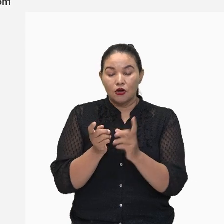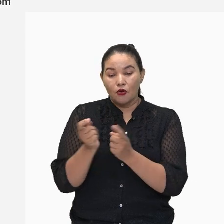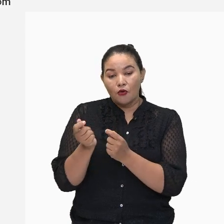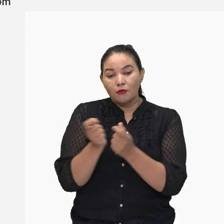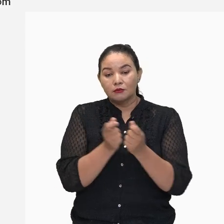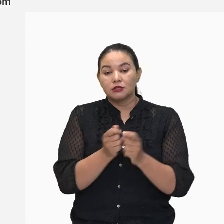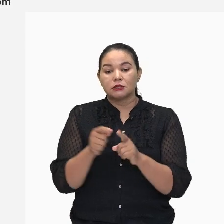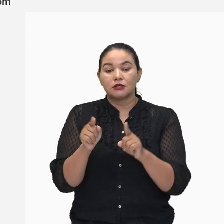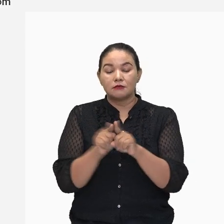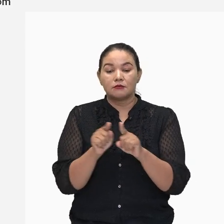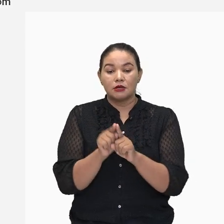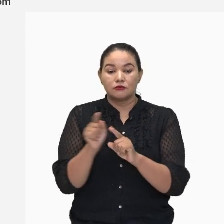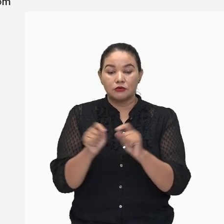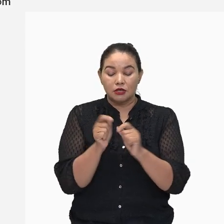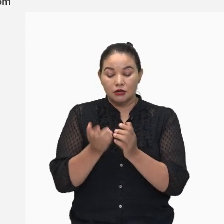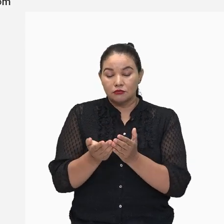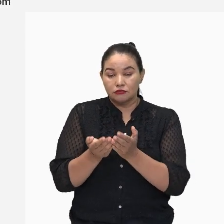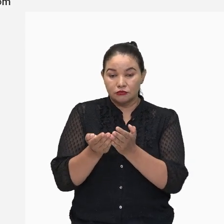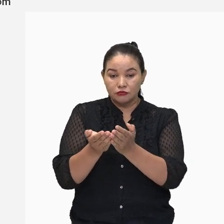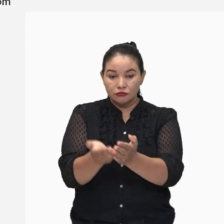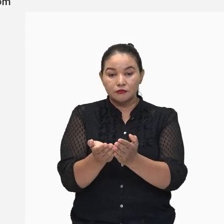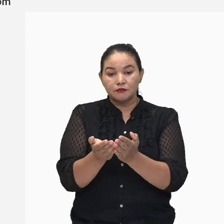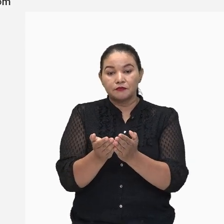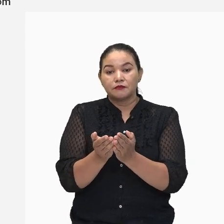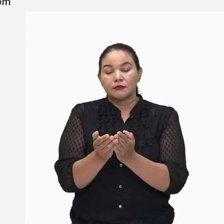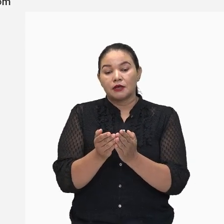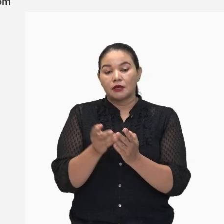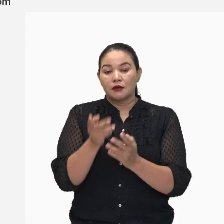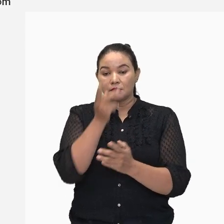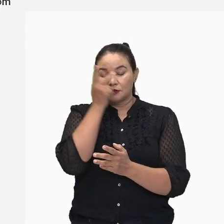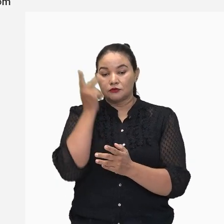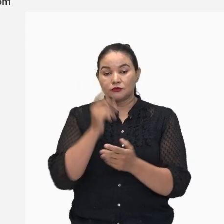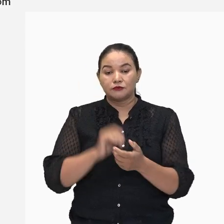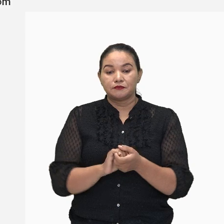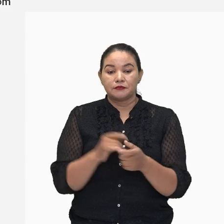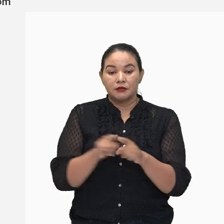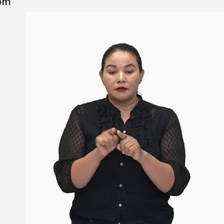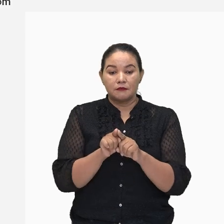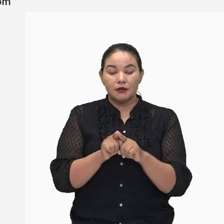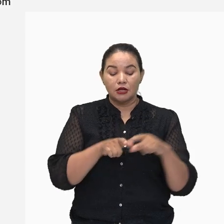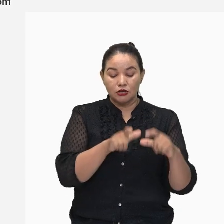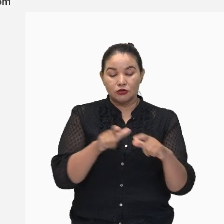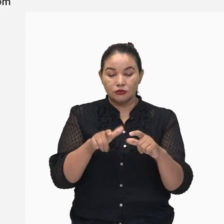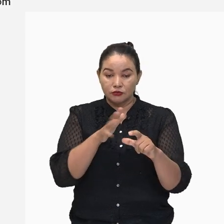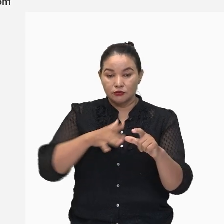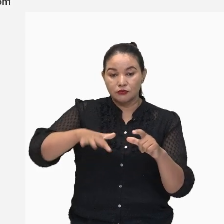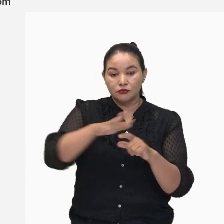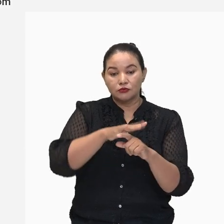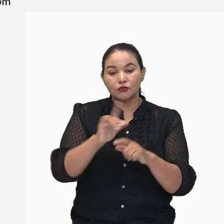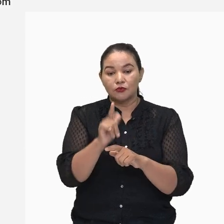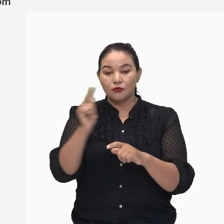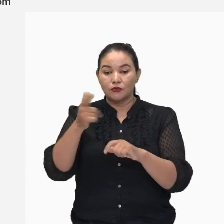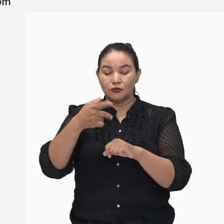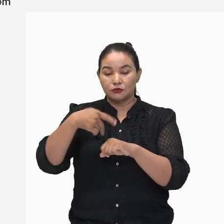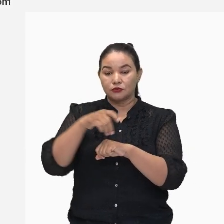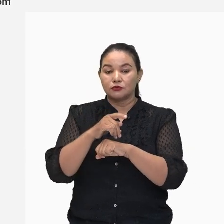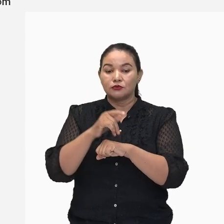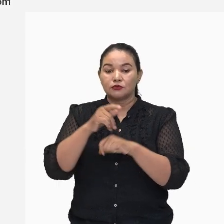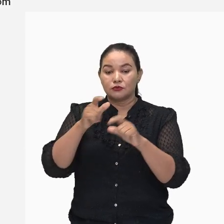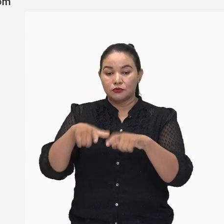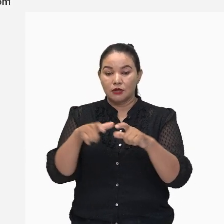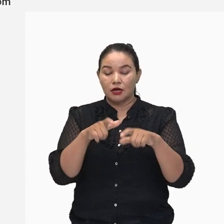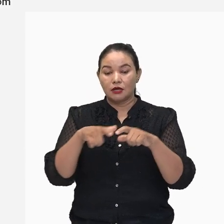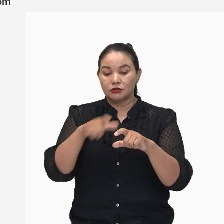de passageiros, tá? Entre algumas de suas ilhas e também entre o continente. Mas recusa aí